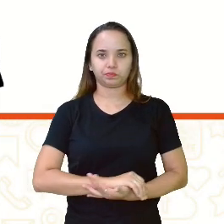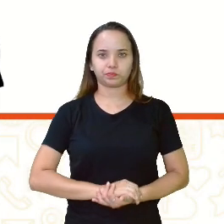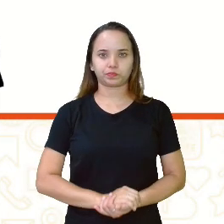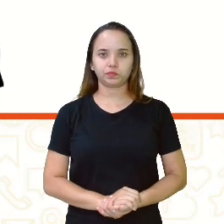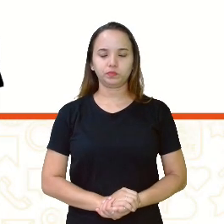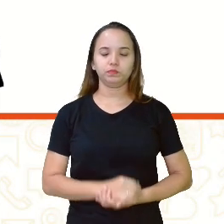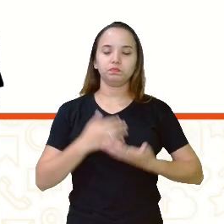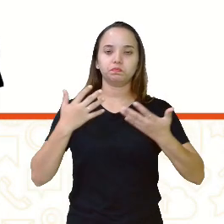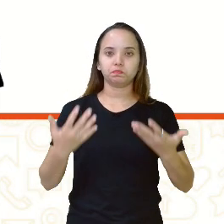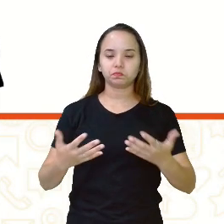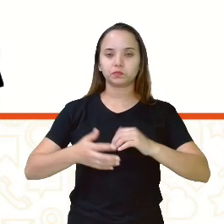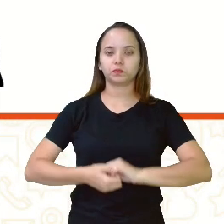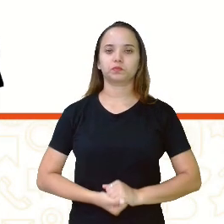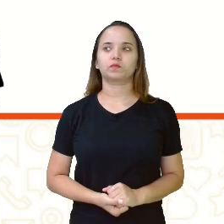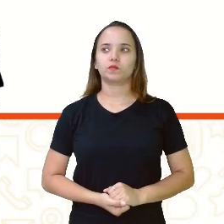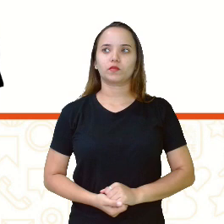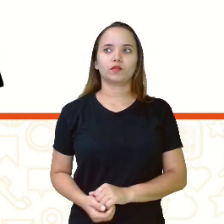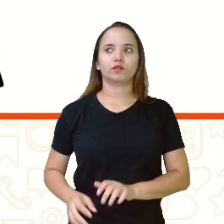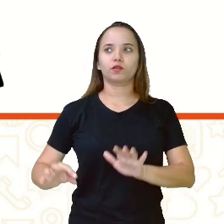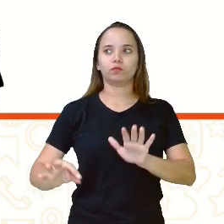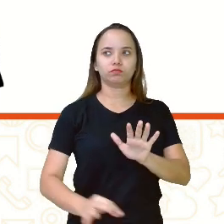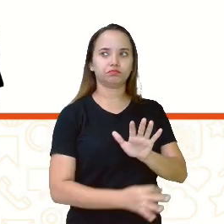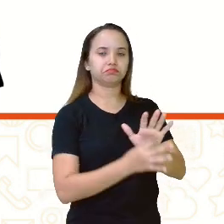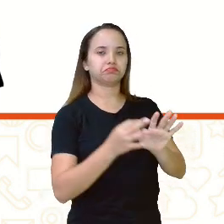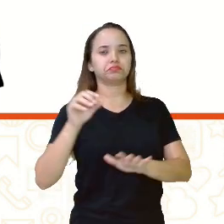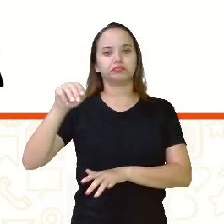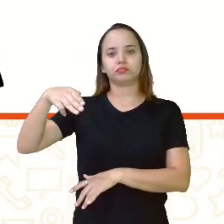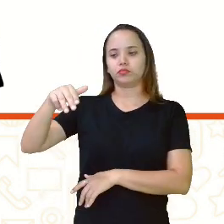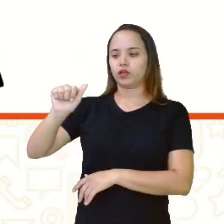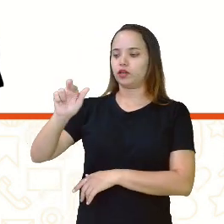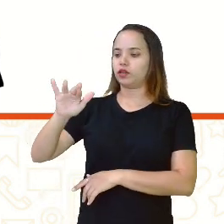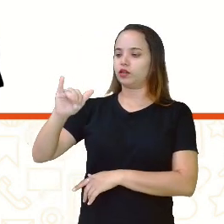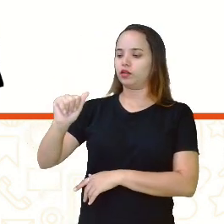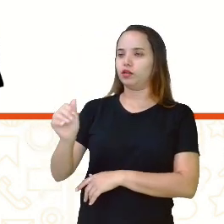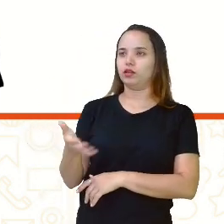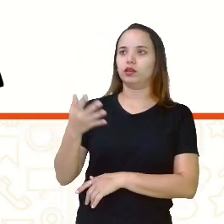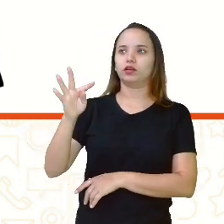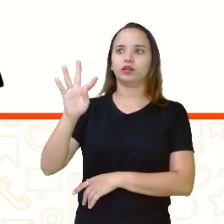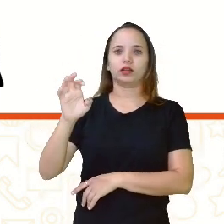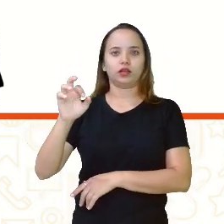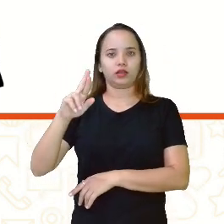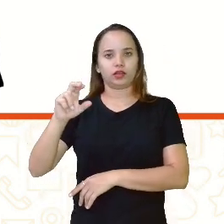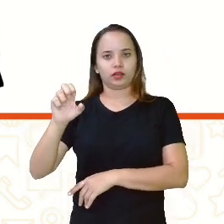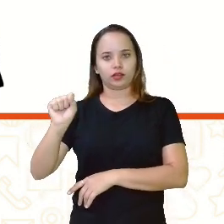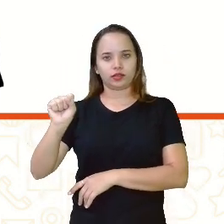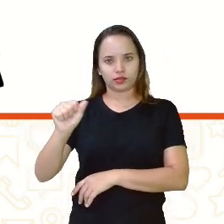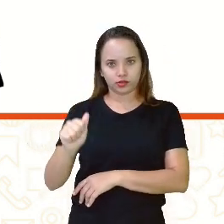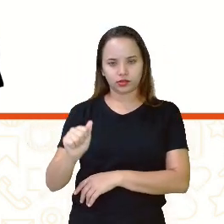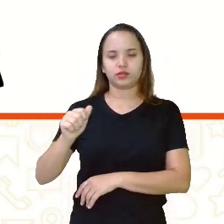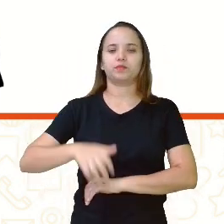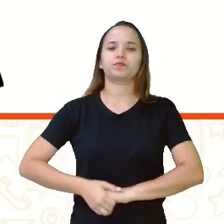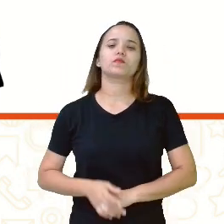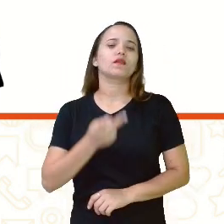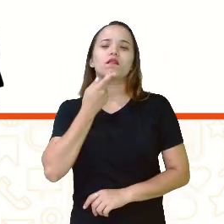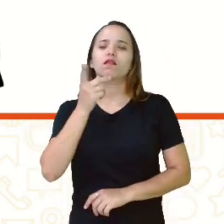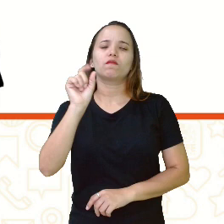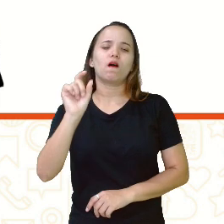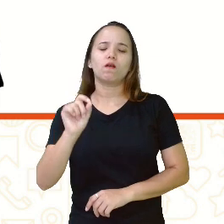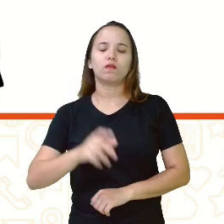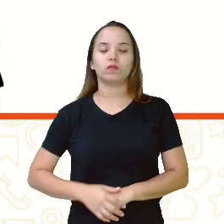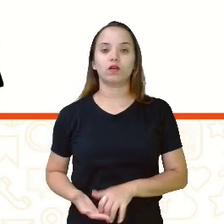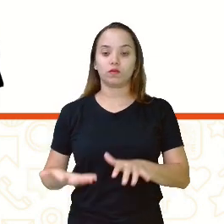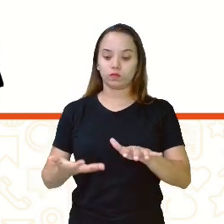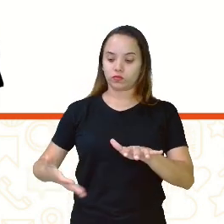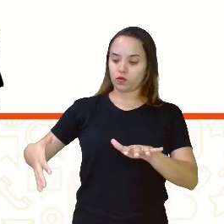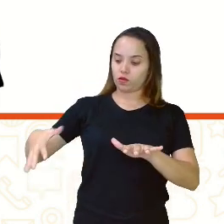Então, segundo Maria Tereza Mantoan, ela diz que inclusão é a nossa capacidade de